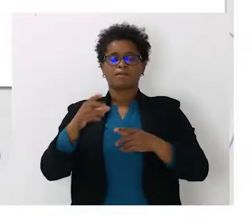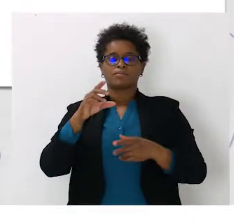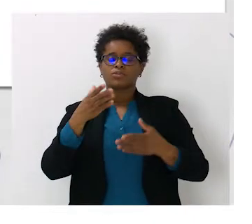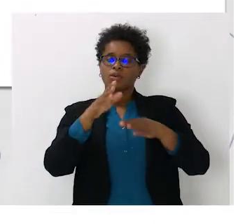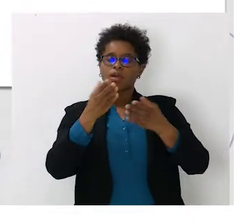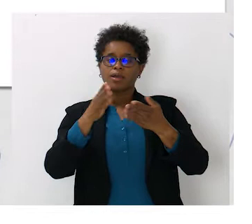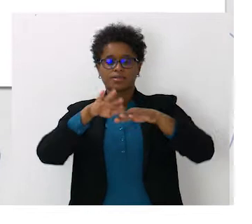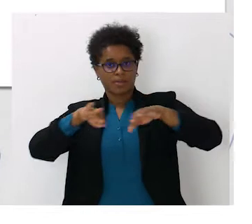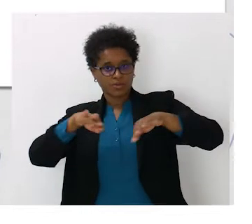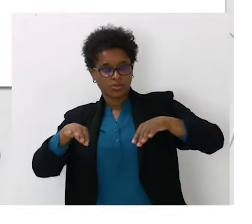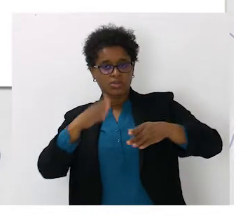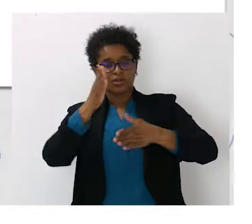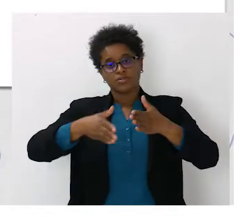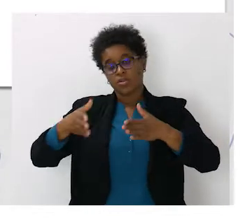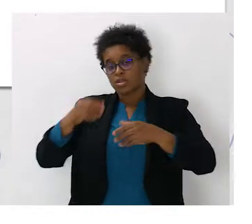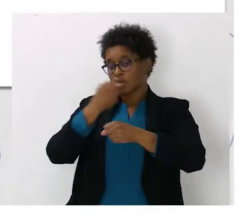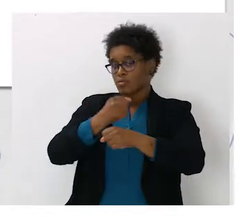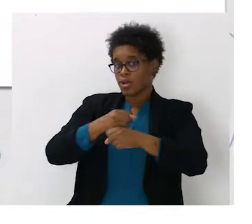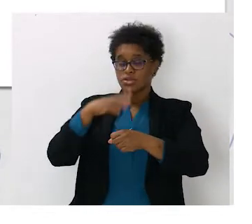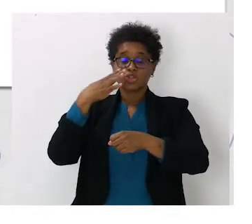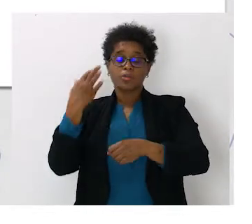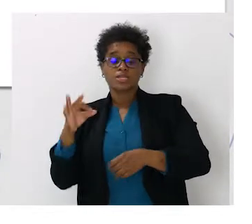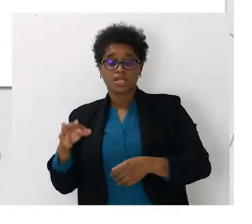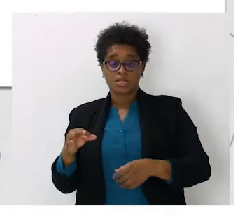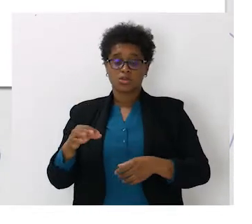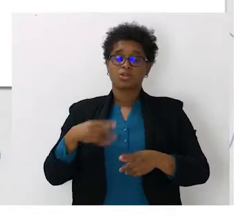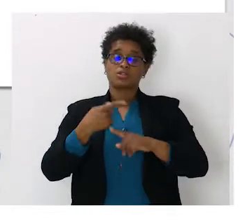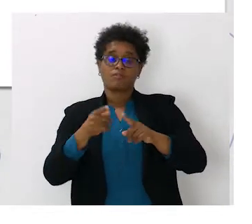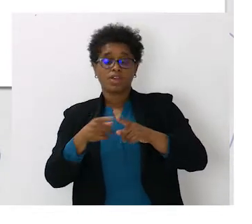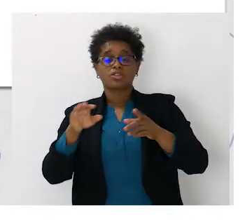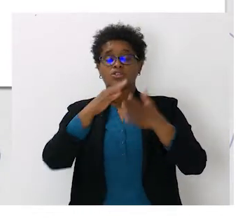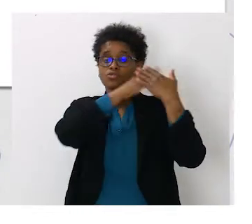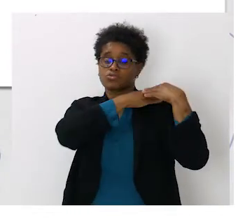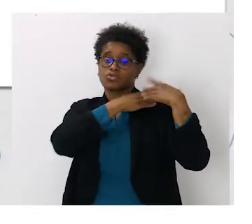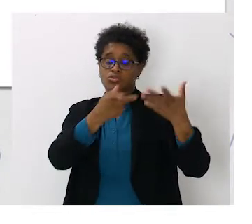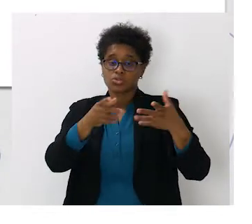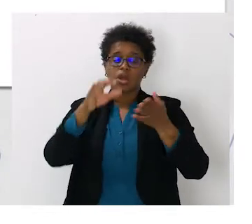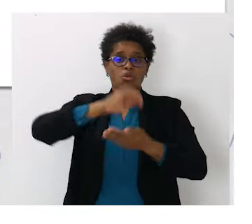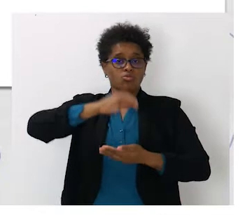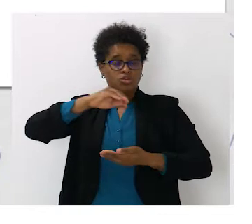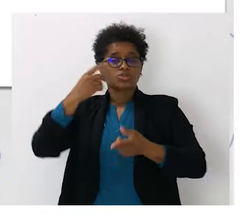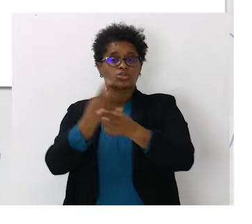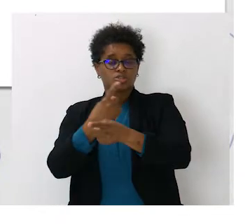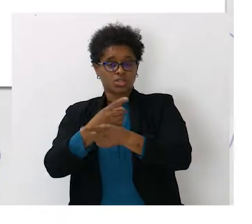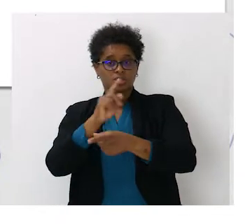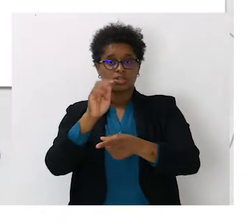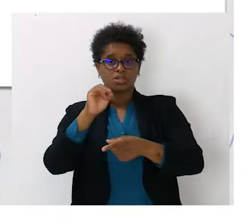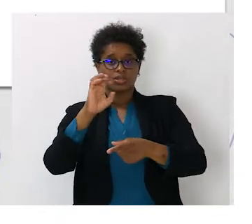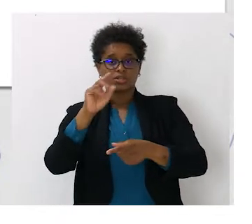a divisão do trabalho, a especialização em diferentes funções e a acumulação de